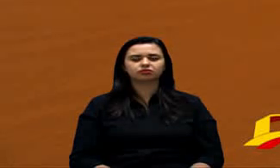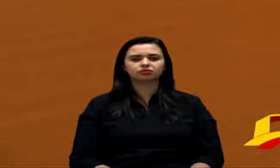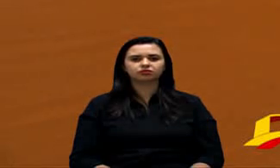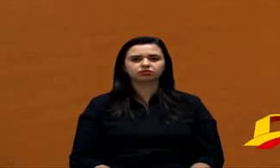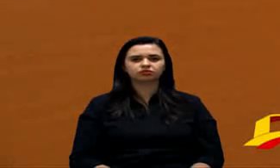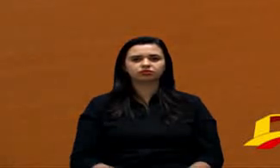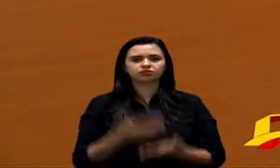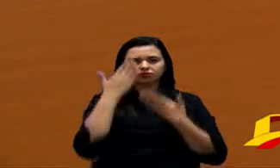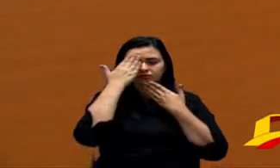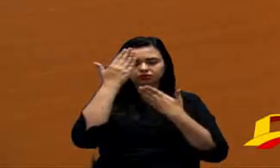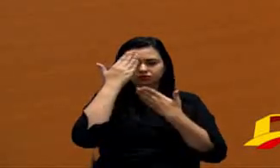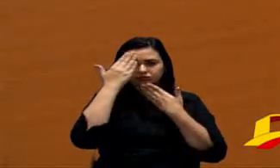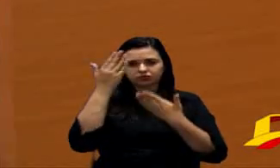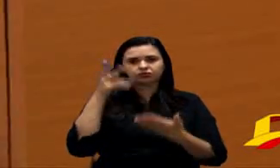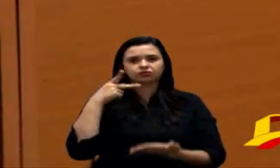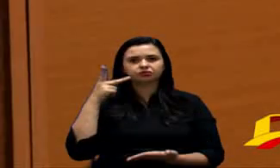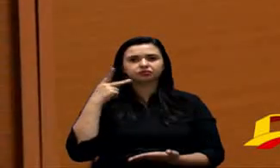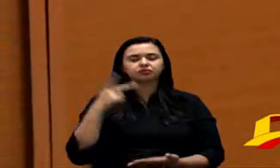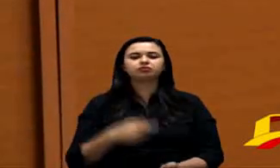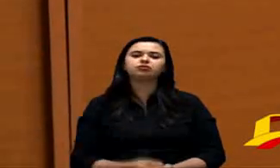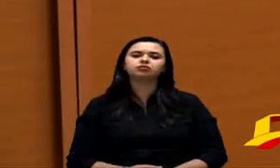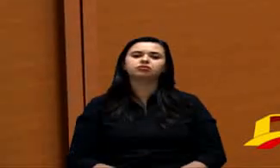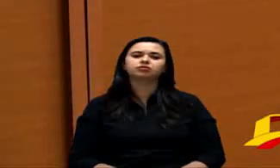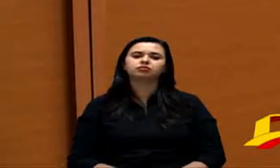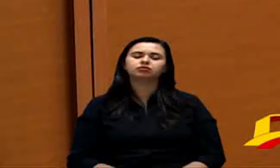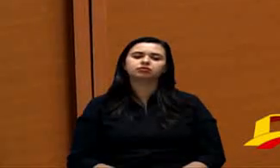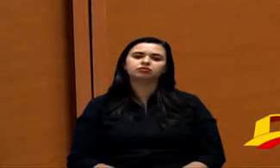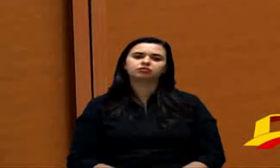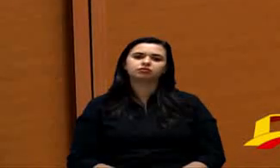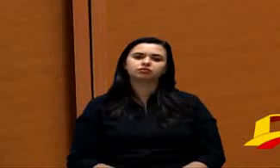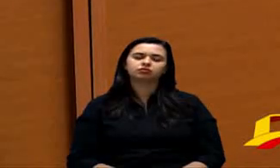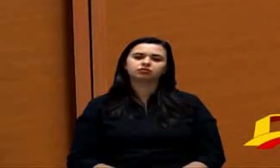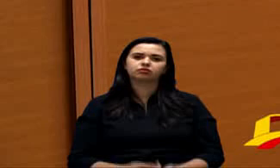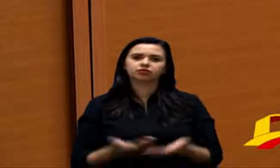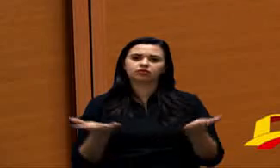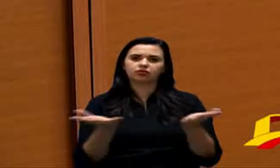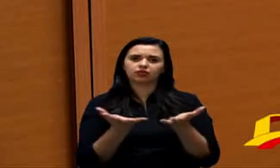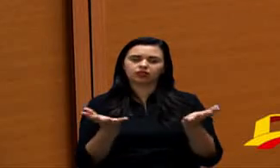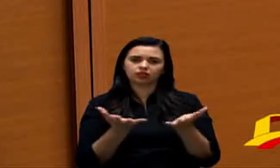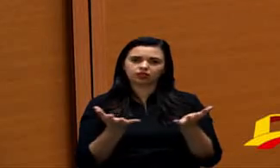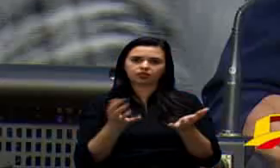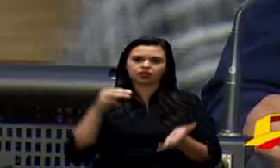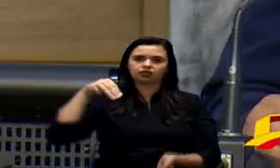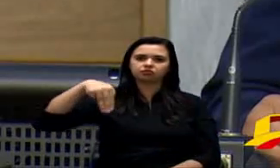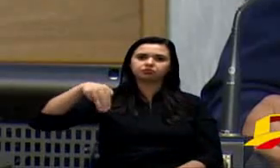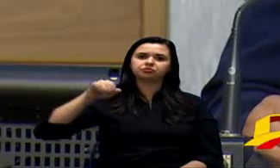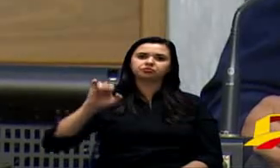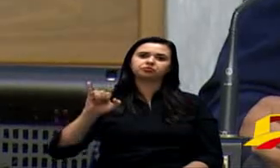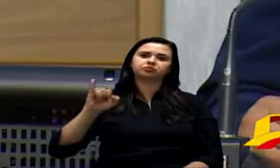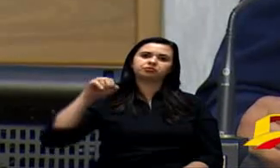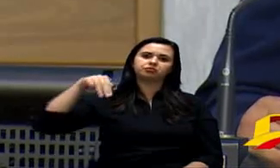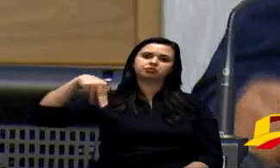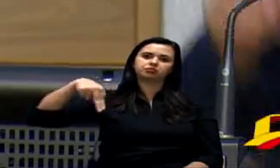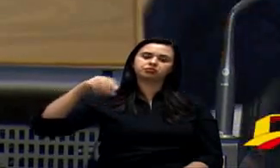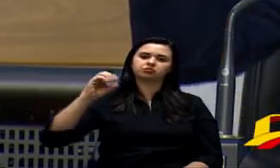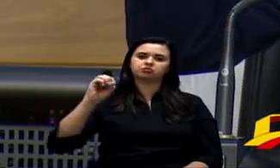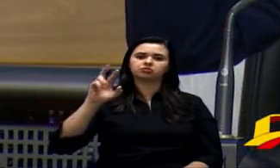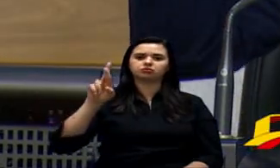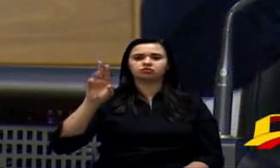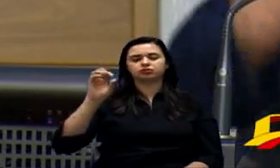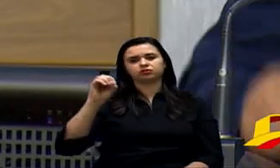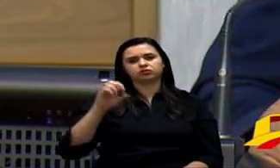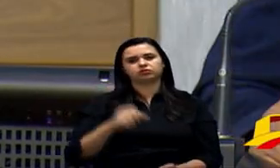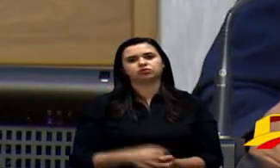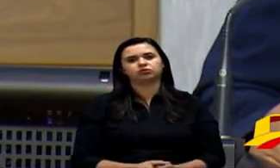Bittencourt. Abre a palavra agora para o Minoro. Depois que nós ouvirmos o Minoro, nós vamos